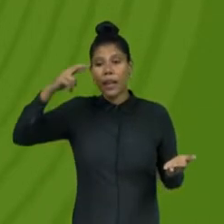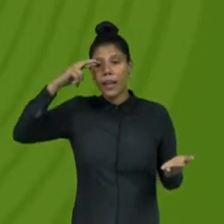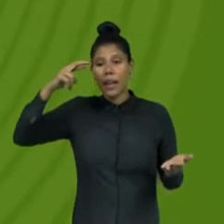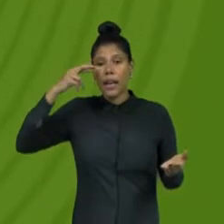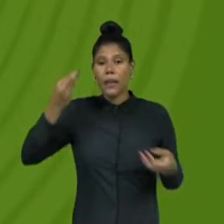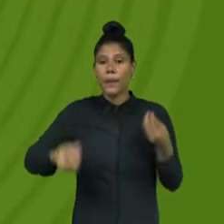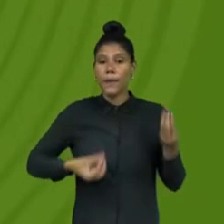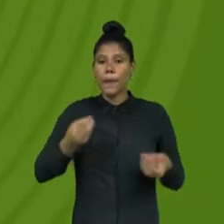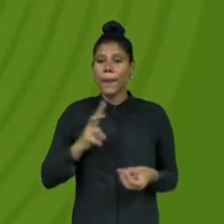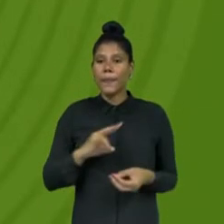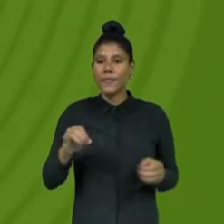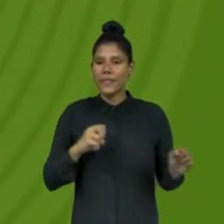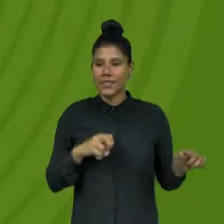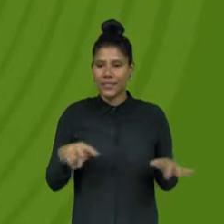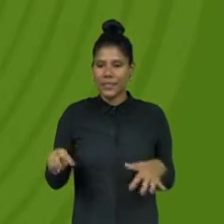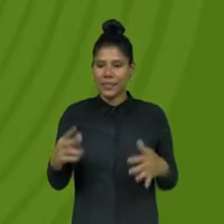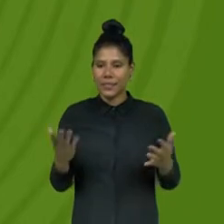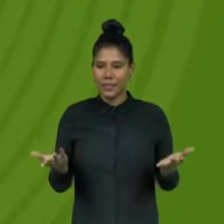dia para você.